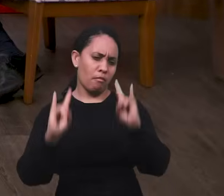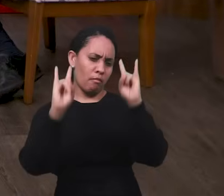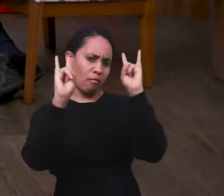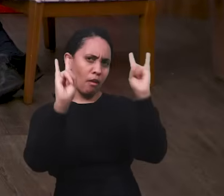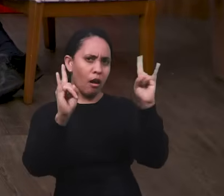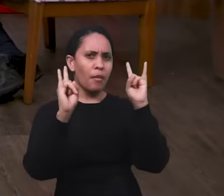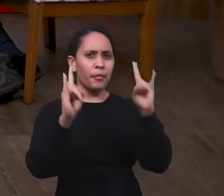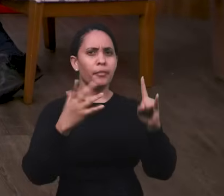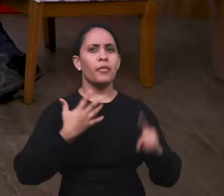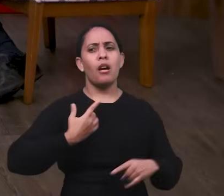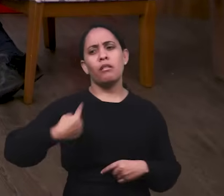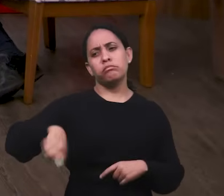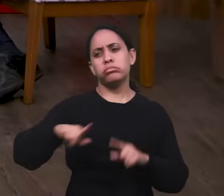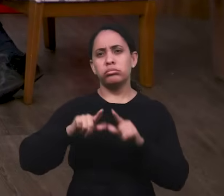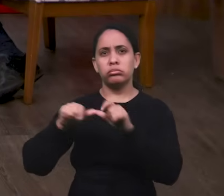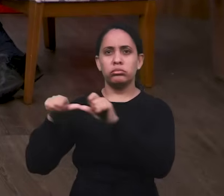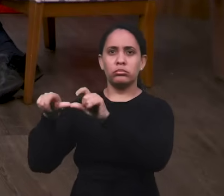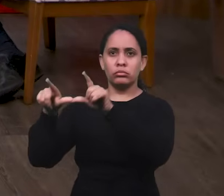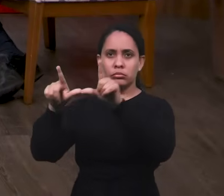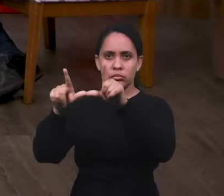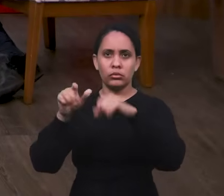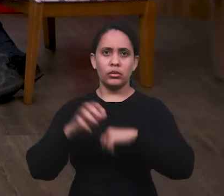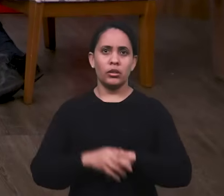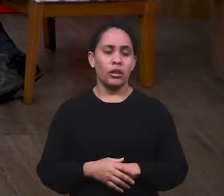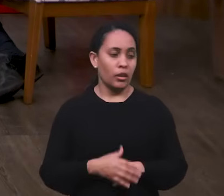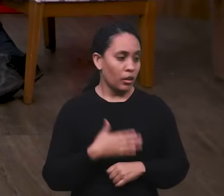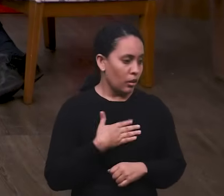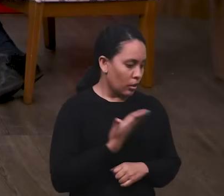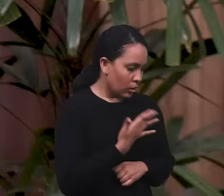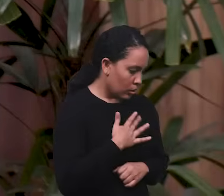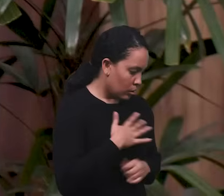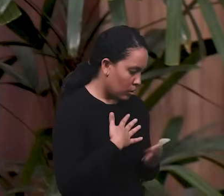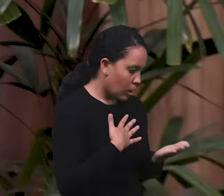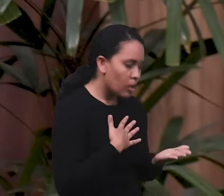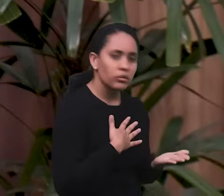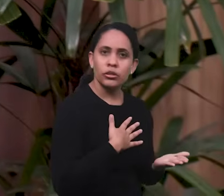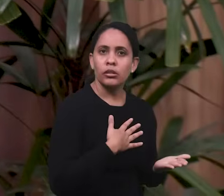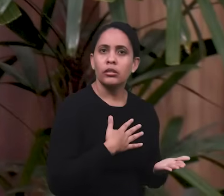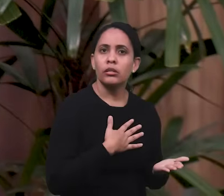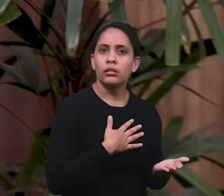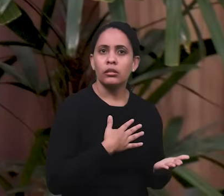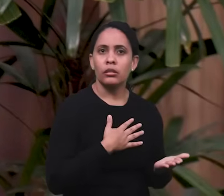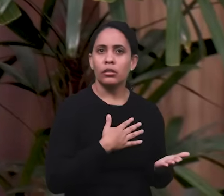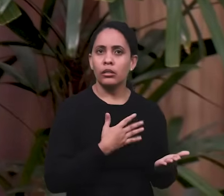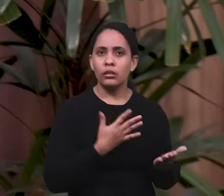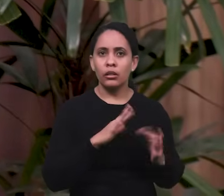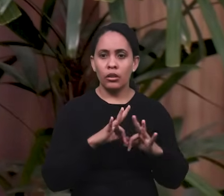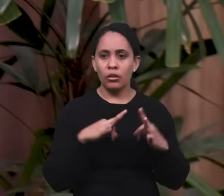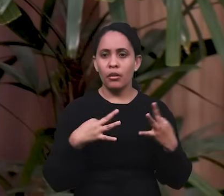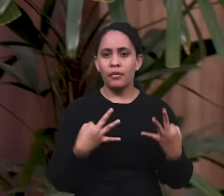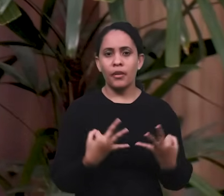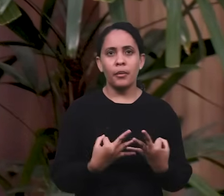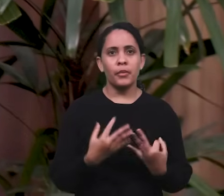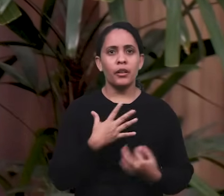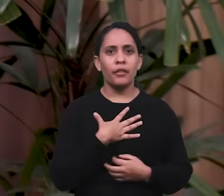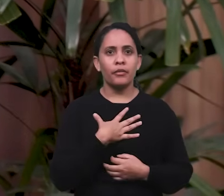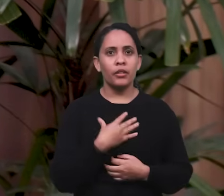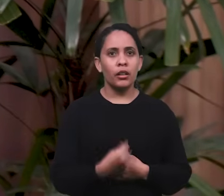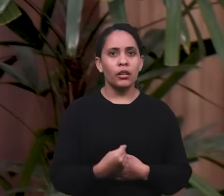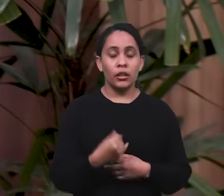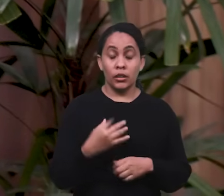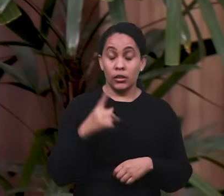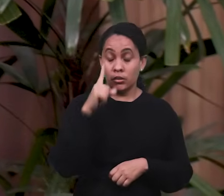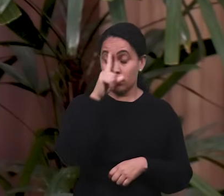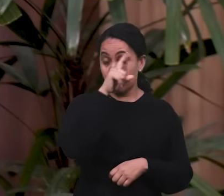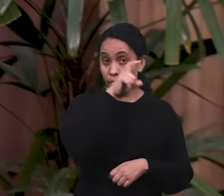apartamento novo e que você vai para não sei aonde. Coitado dessa, você vai matar o outro, porque está com a família ali, com os filhos